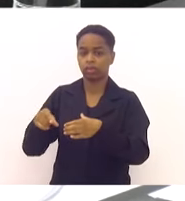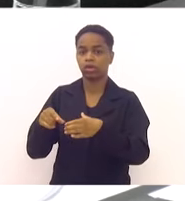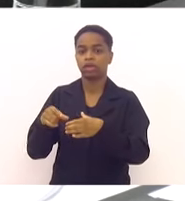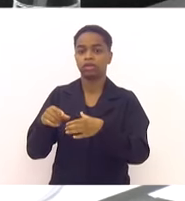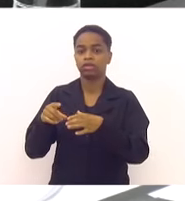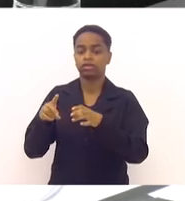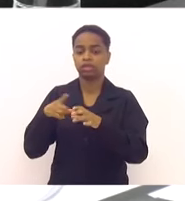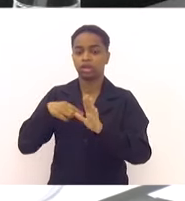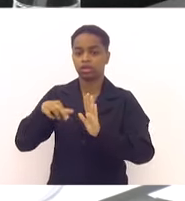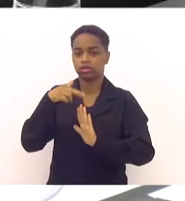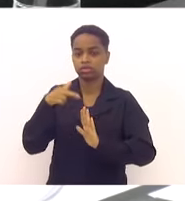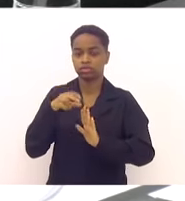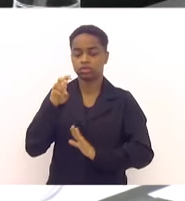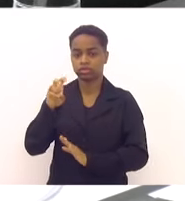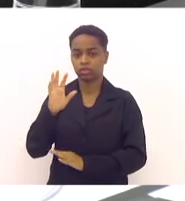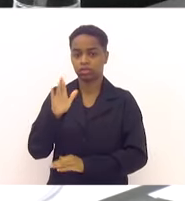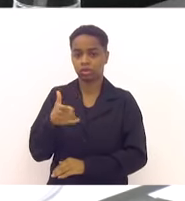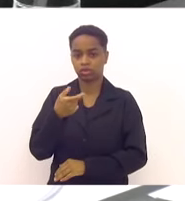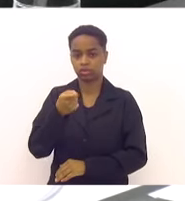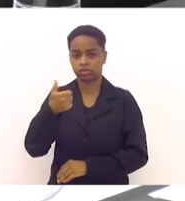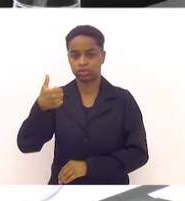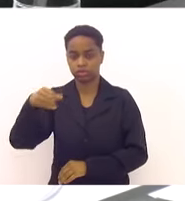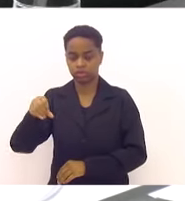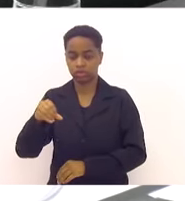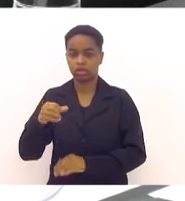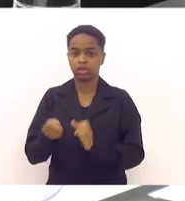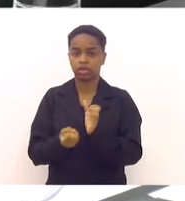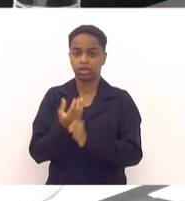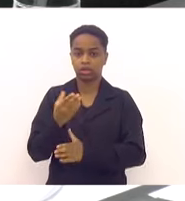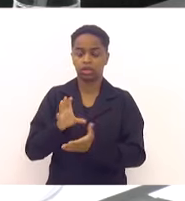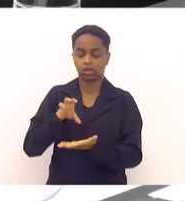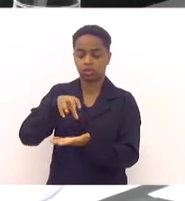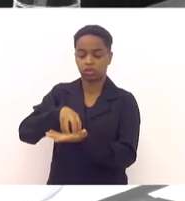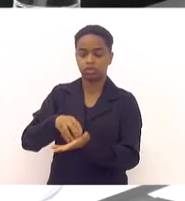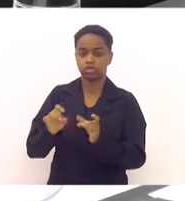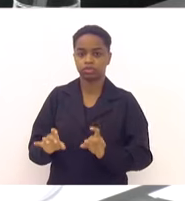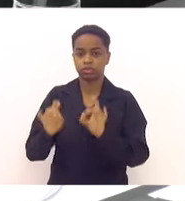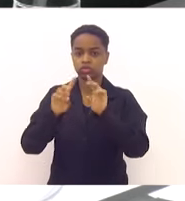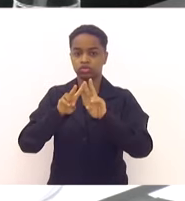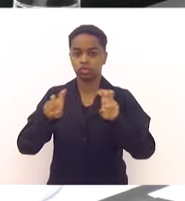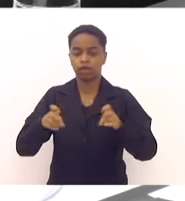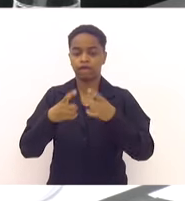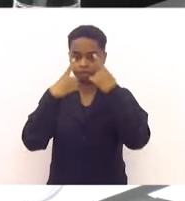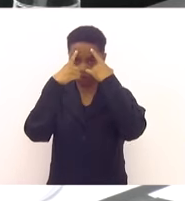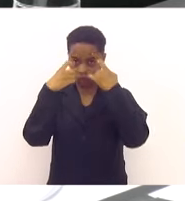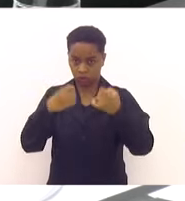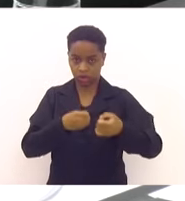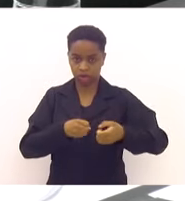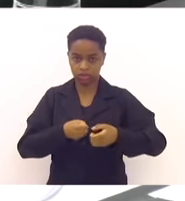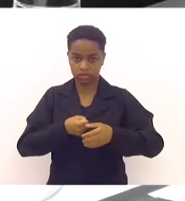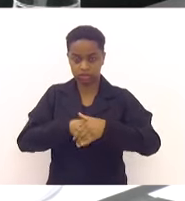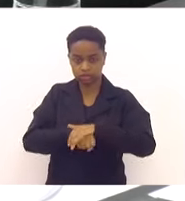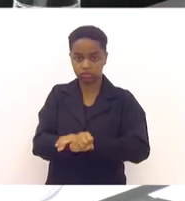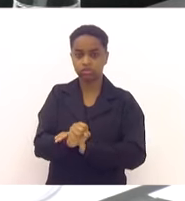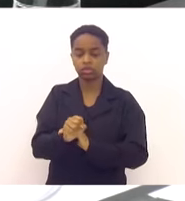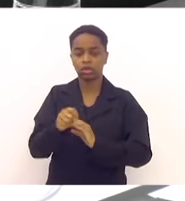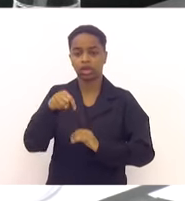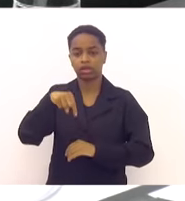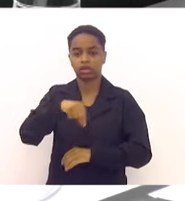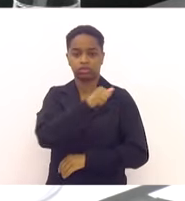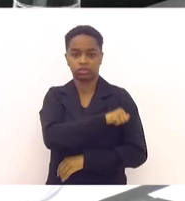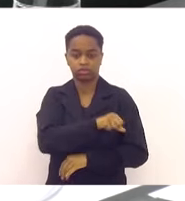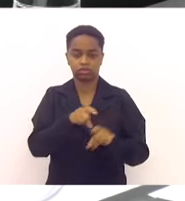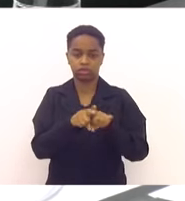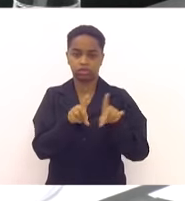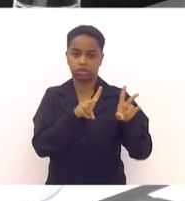pela Resolução 5 de 19, que institui a ouvidoria especial sobre violência obstétrica no âmbito do Estado do Rio de Janeiro e da outras providências.